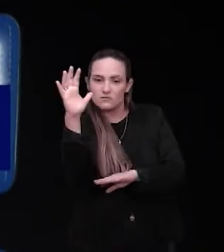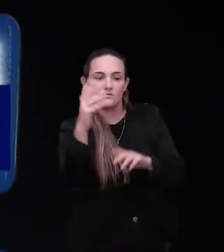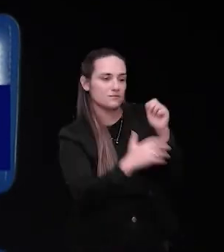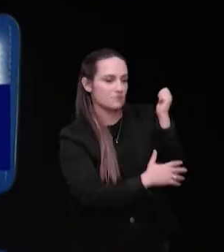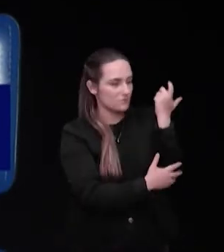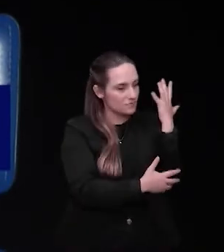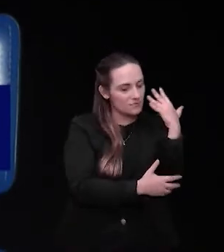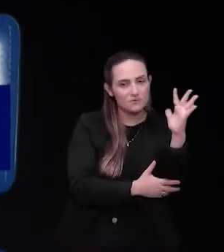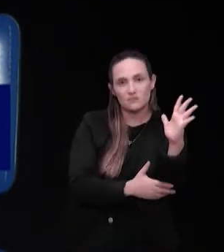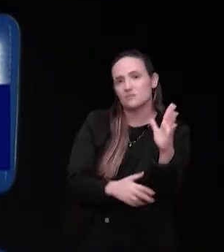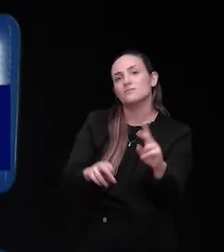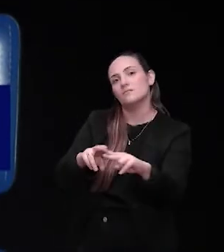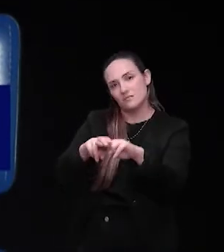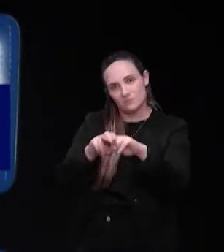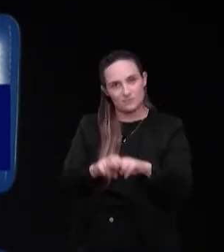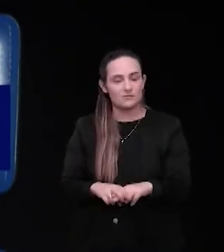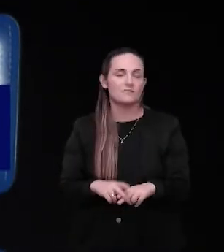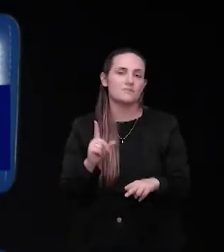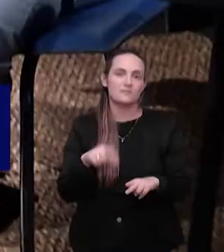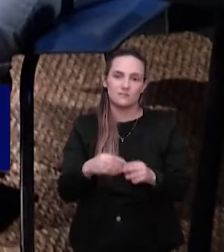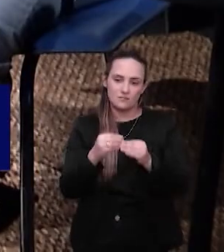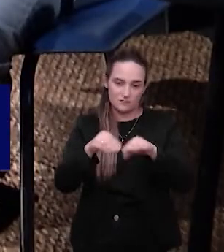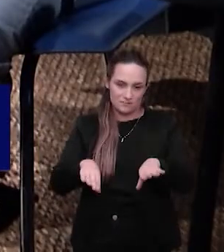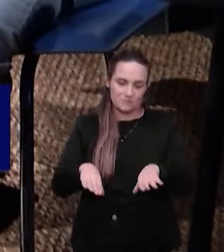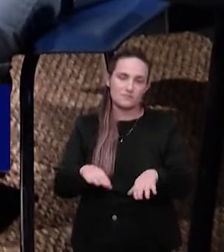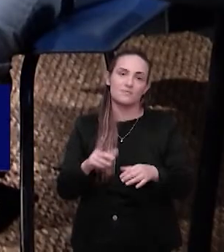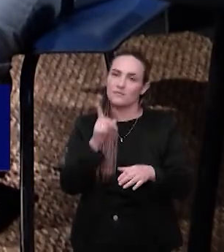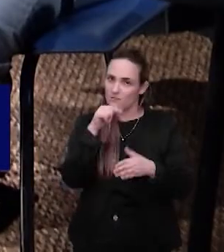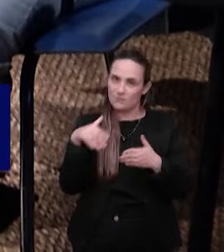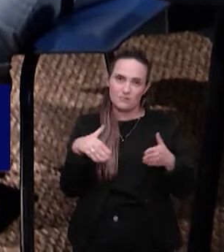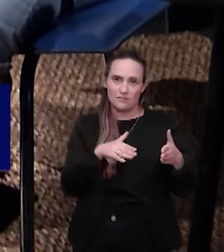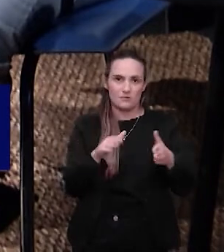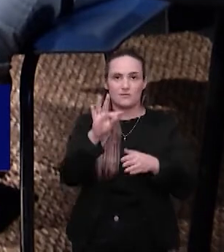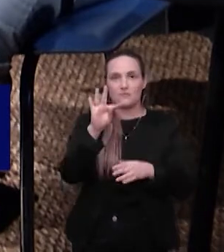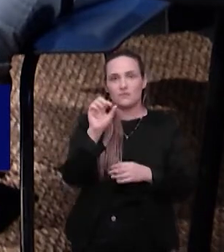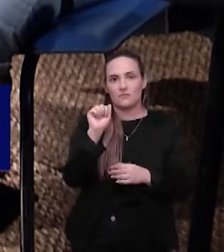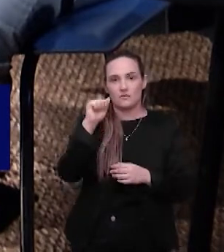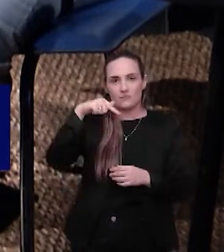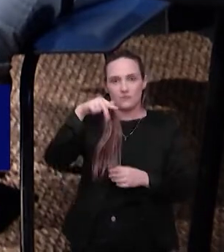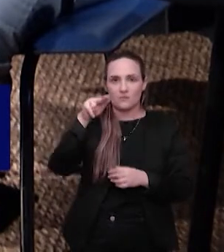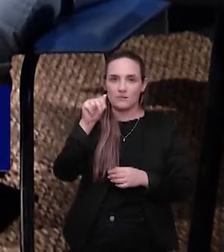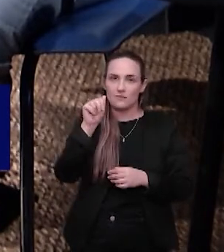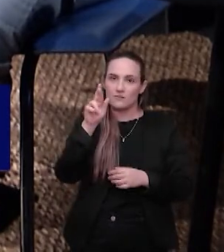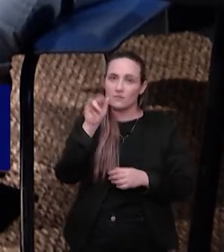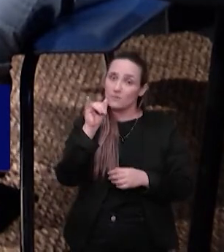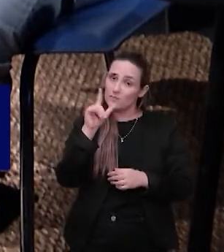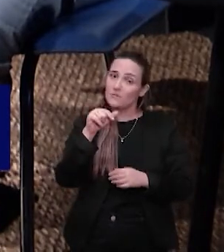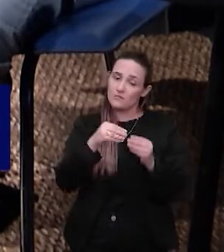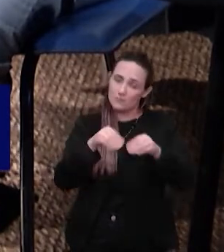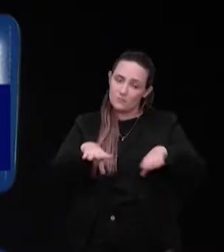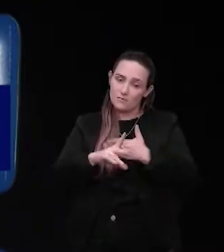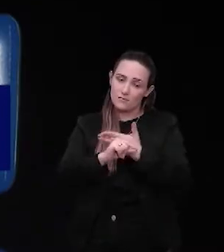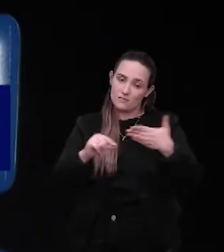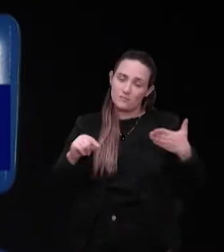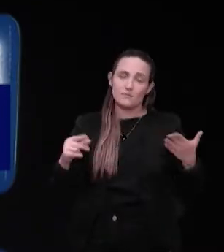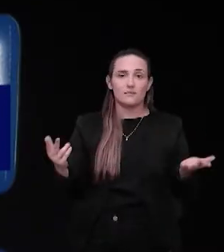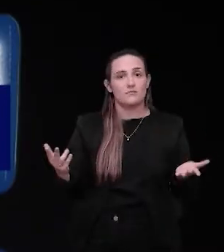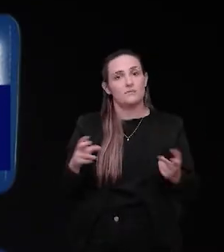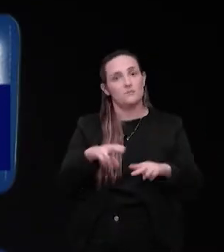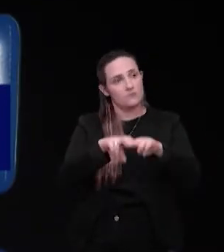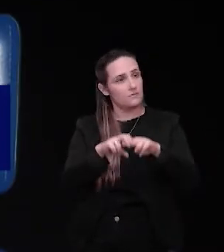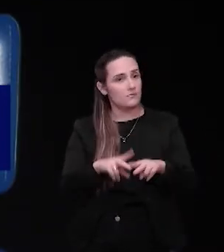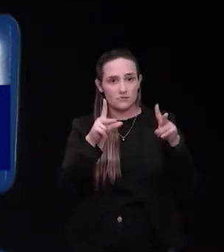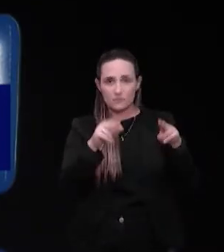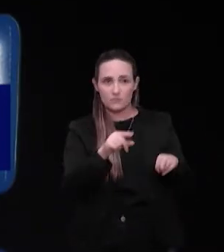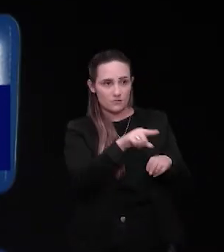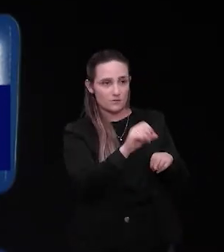dos rios. Isso é naturalmente que houve interferência humana e como tudo, que gerou prejuízo sim para o Pantanal. E é o que está